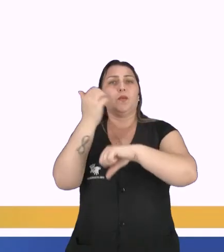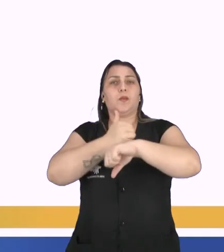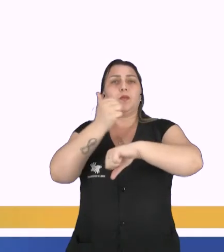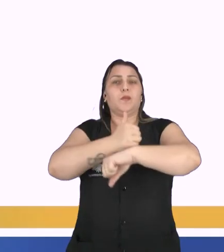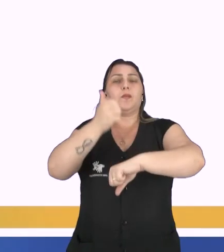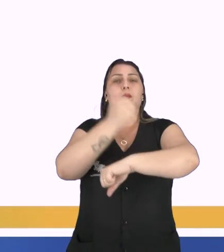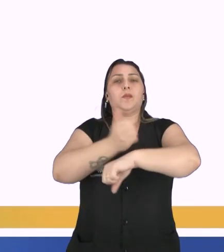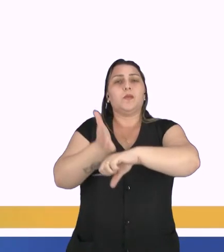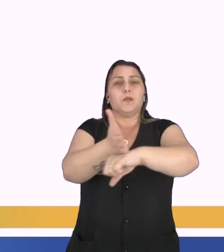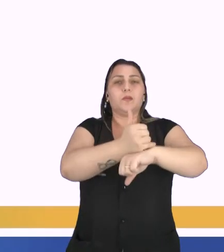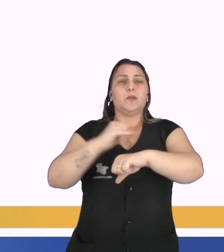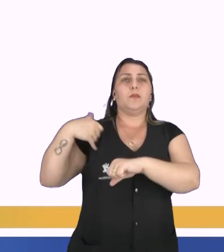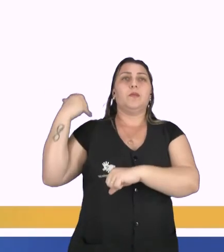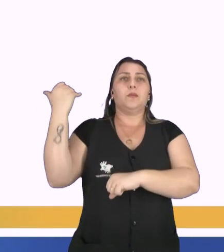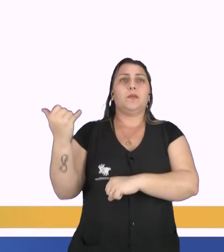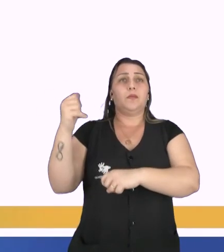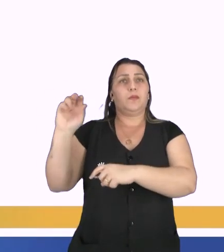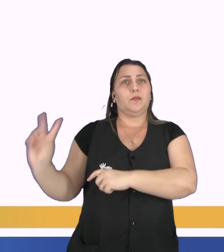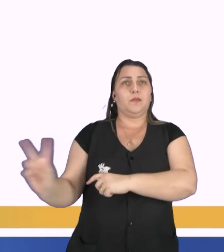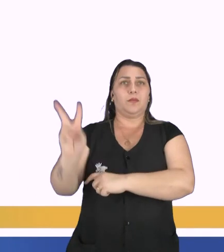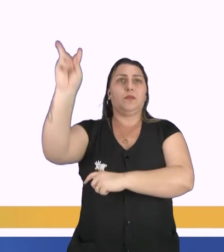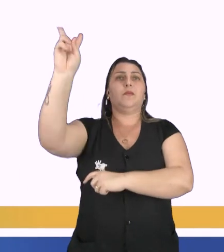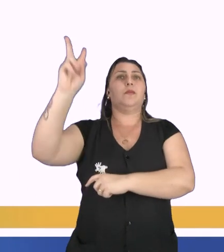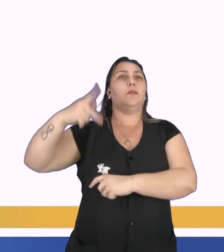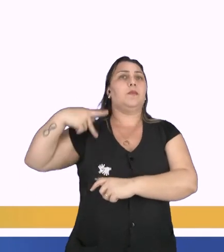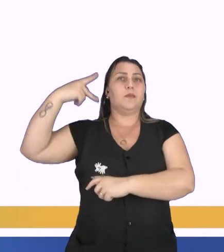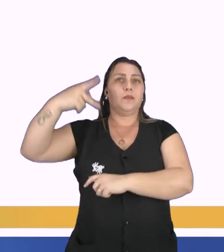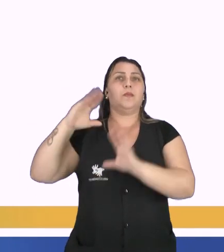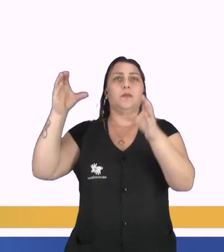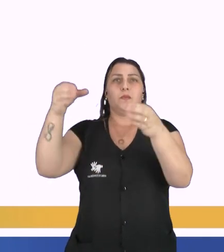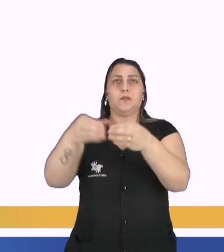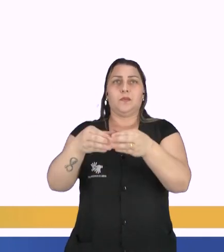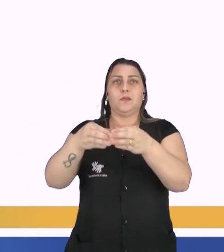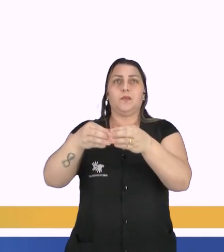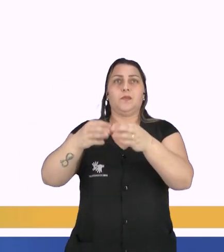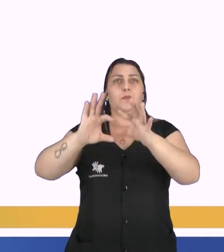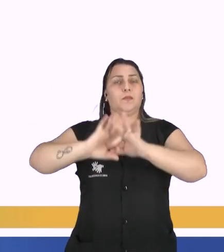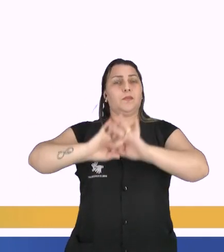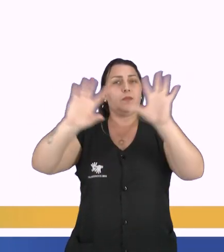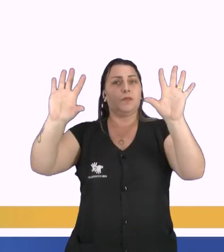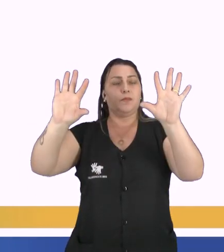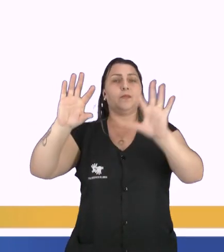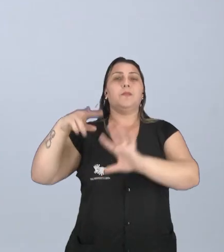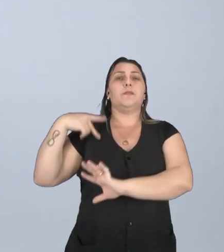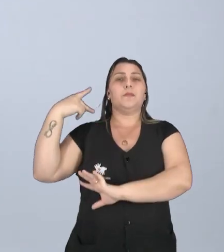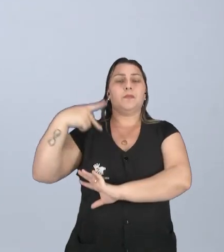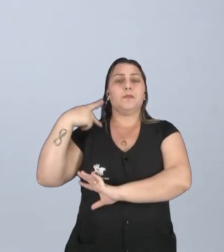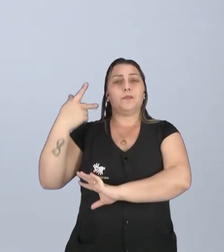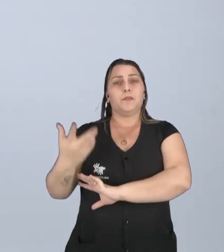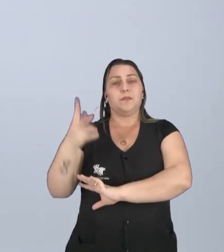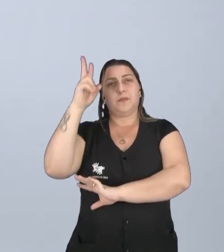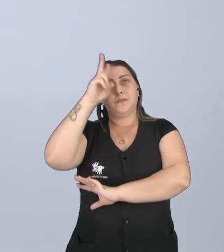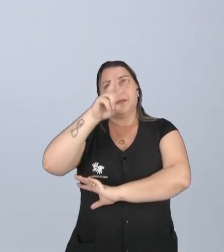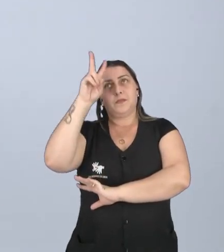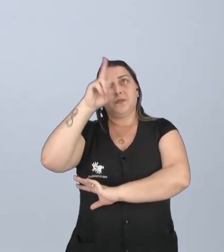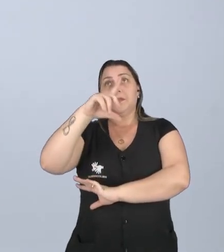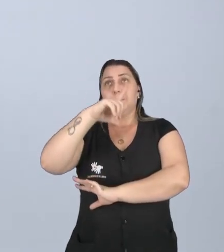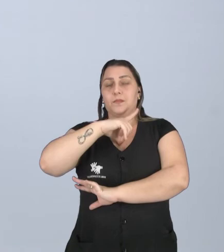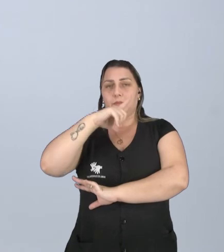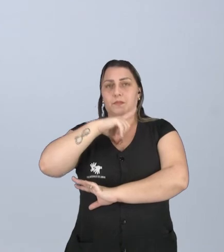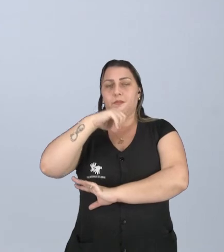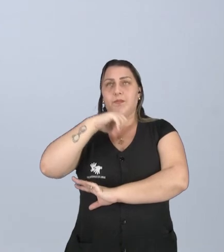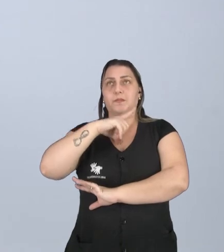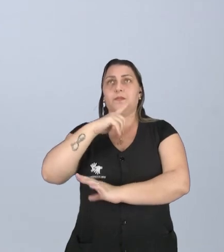da maioridade foi a vitória parlamentar do bloco partidário liberal, tá, pessoal? Lembrando aí que a gente tem